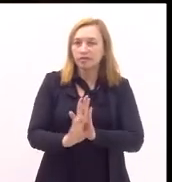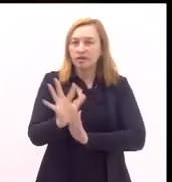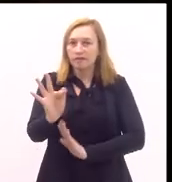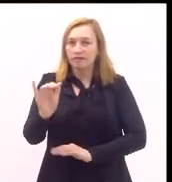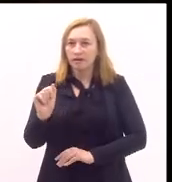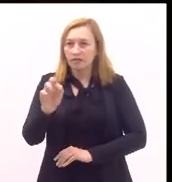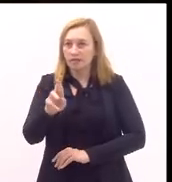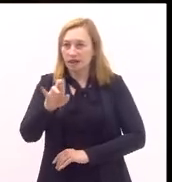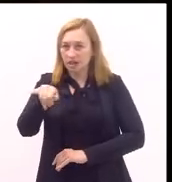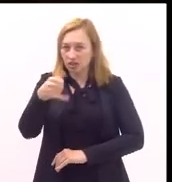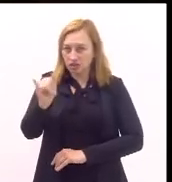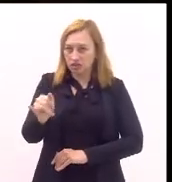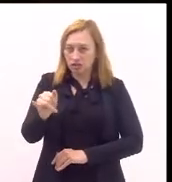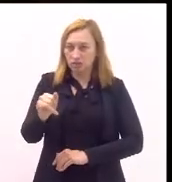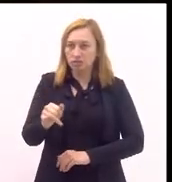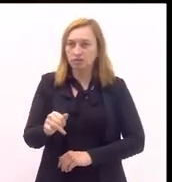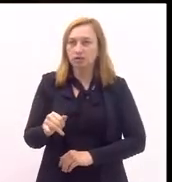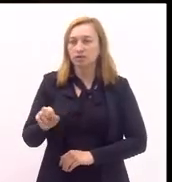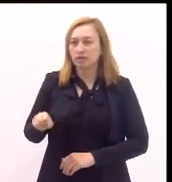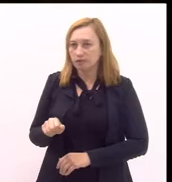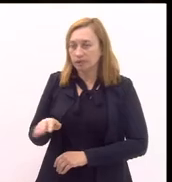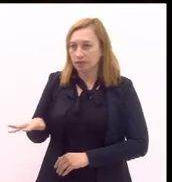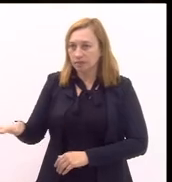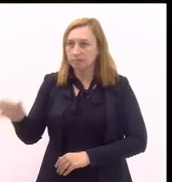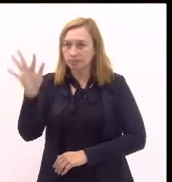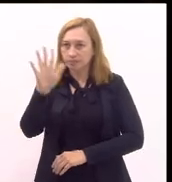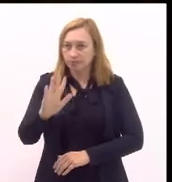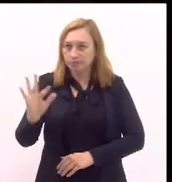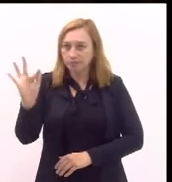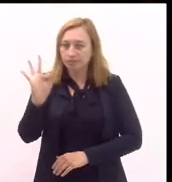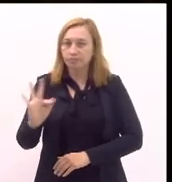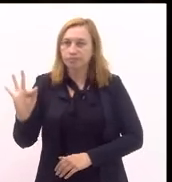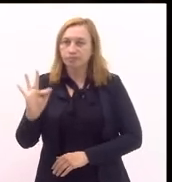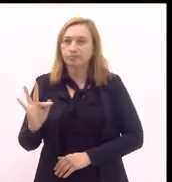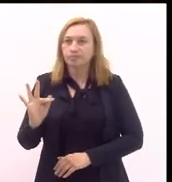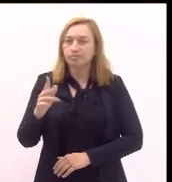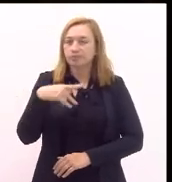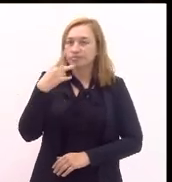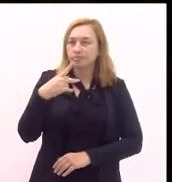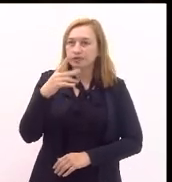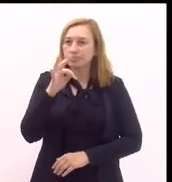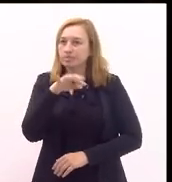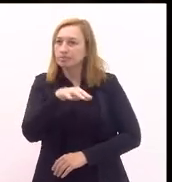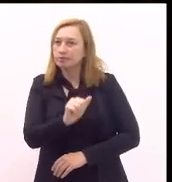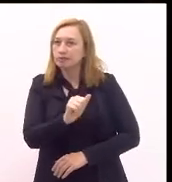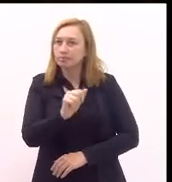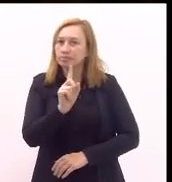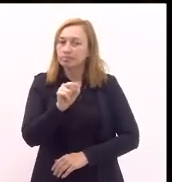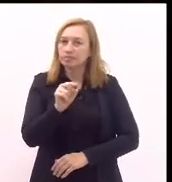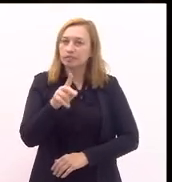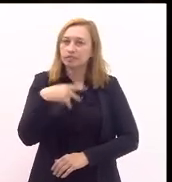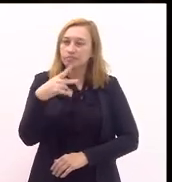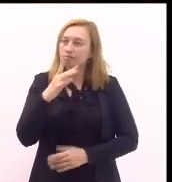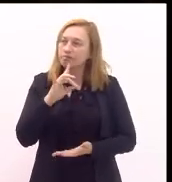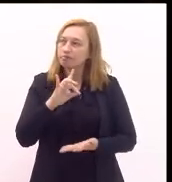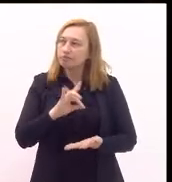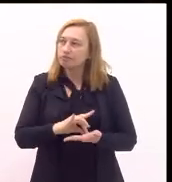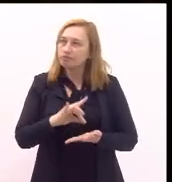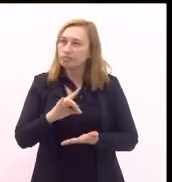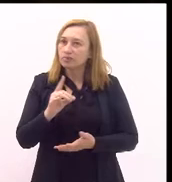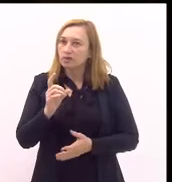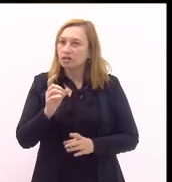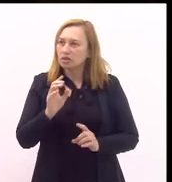faferj e o rossino a Federação de favelas falar de Benedita da Silva é falar de um verdadeiro